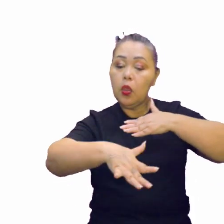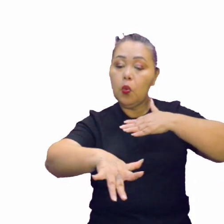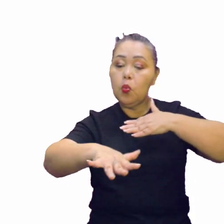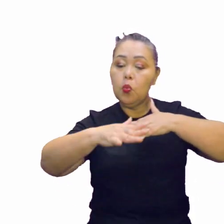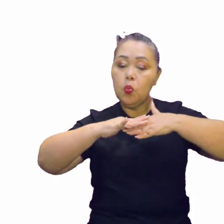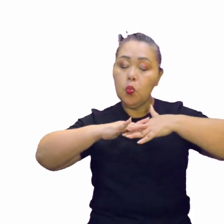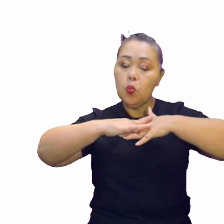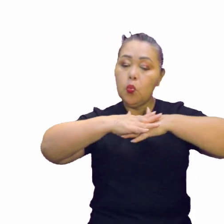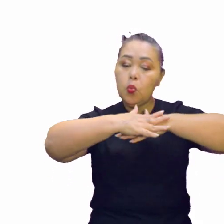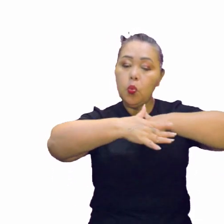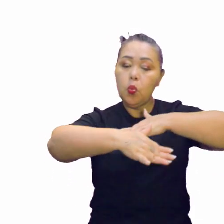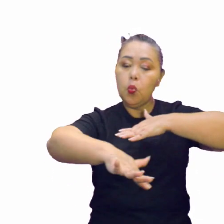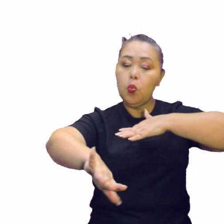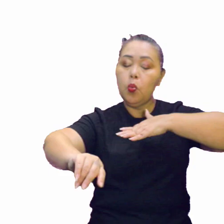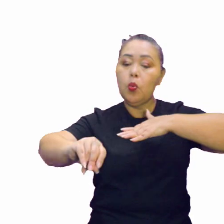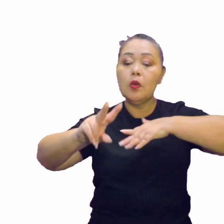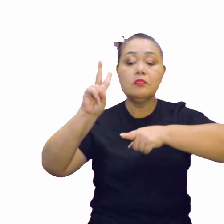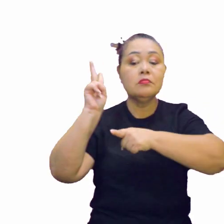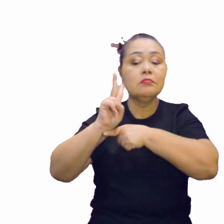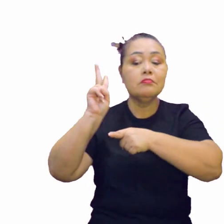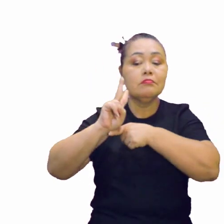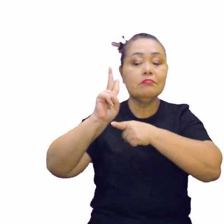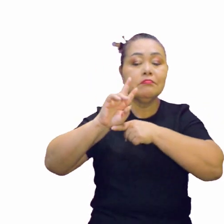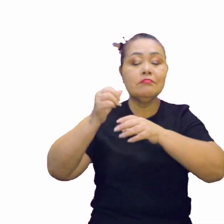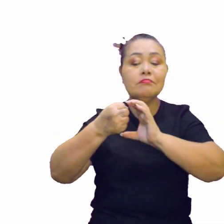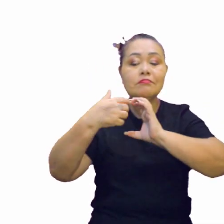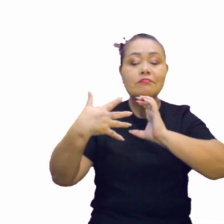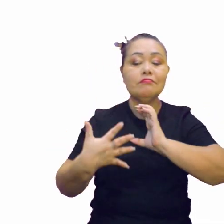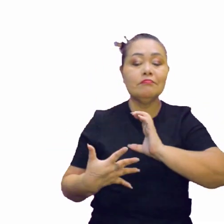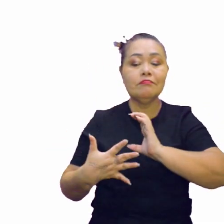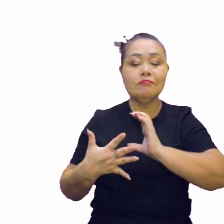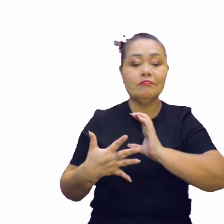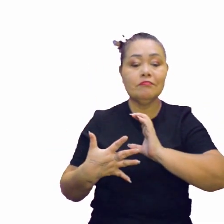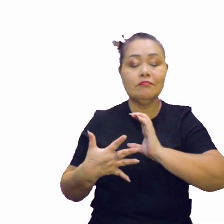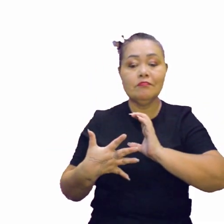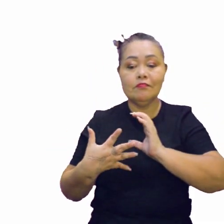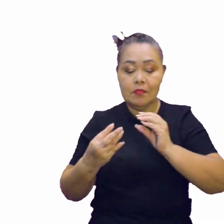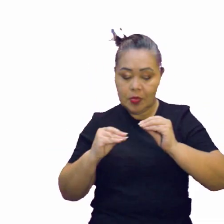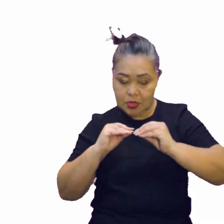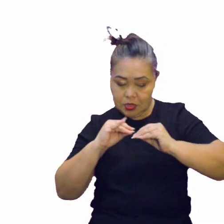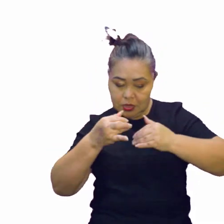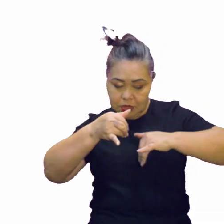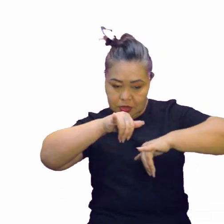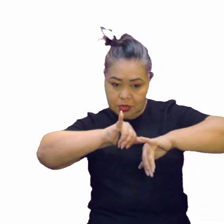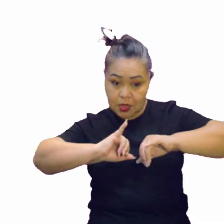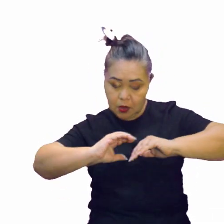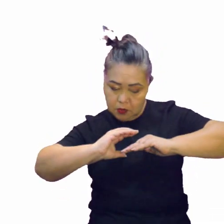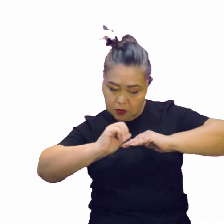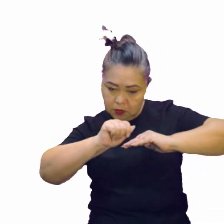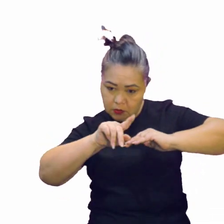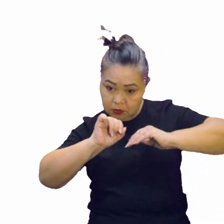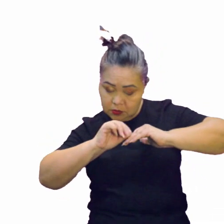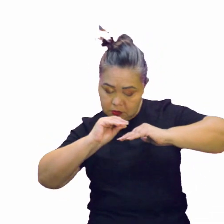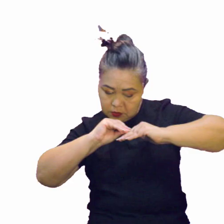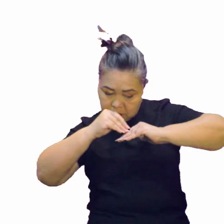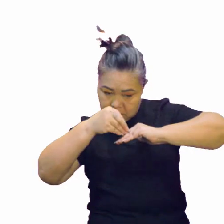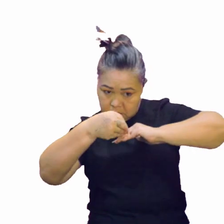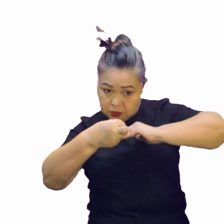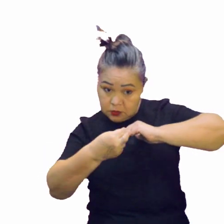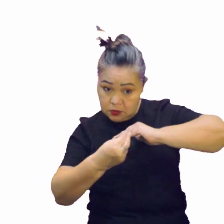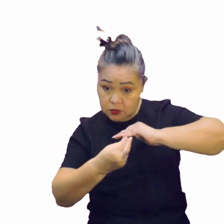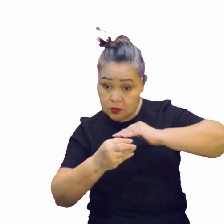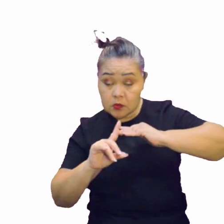lixiviação, manutenção das características físico-químicas desse solo e micro-organismos. Mas o que